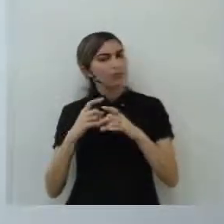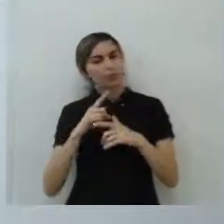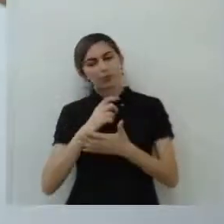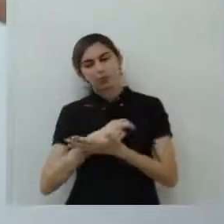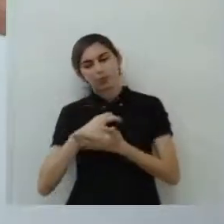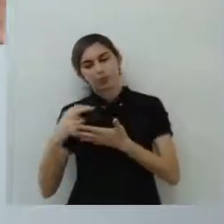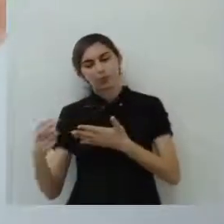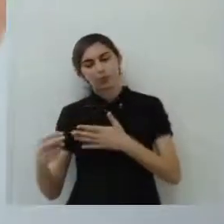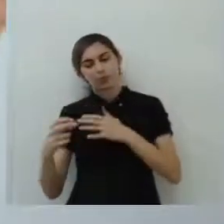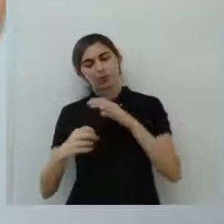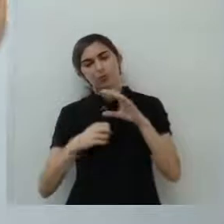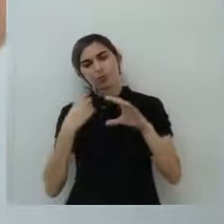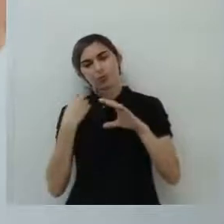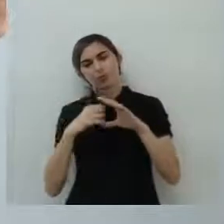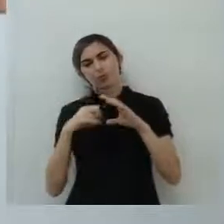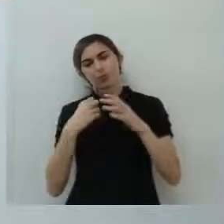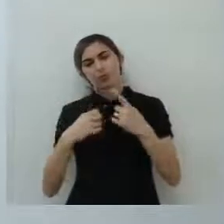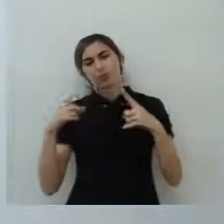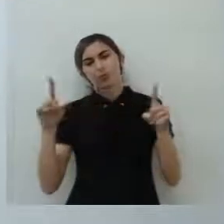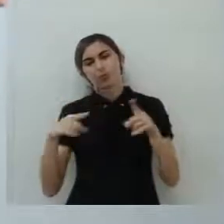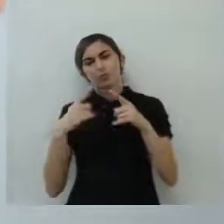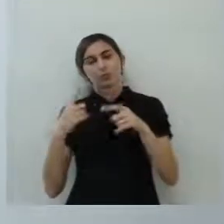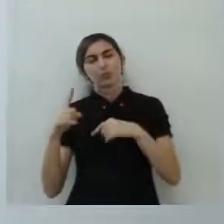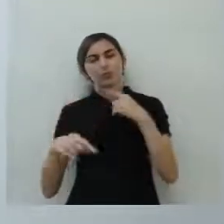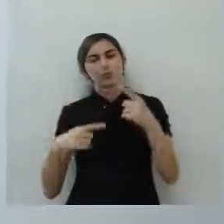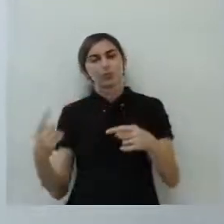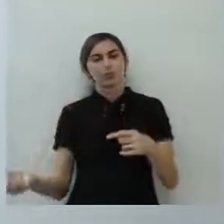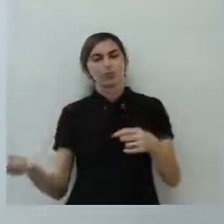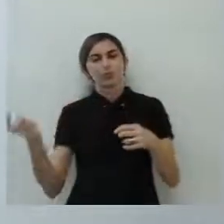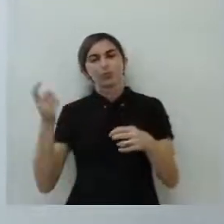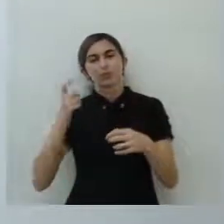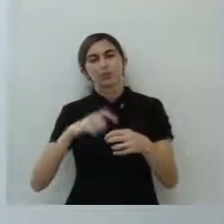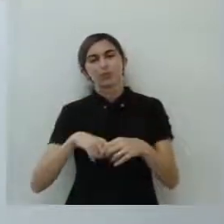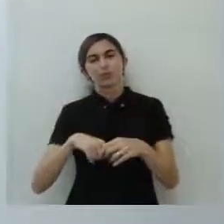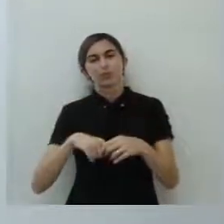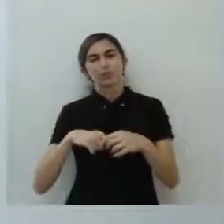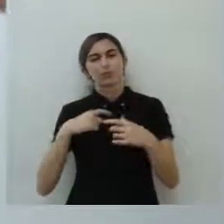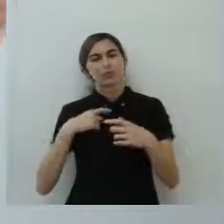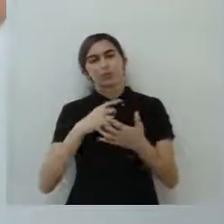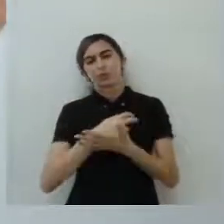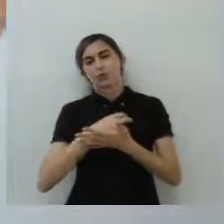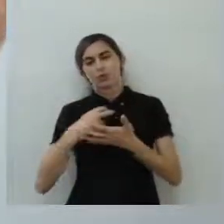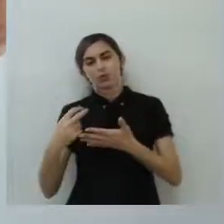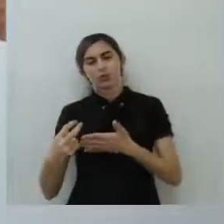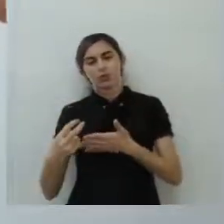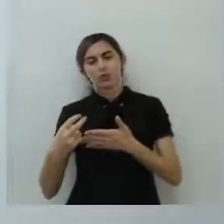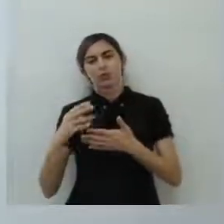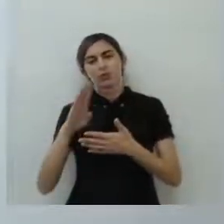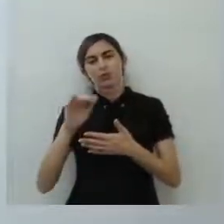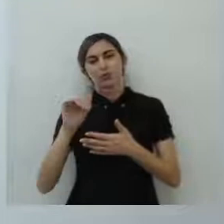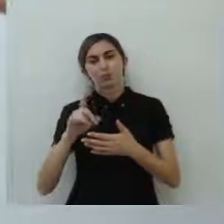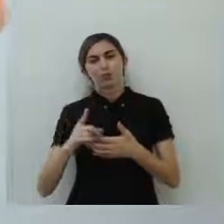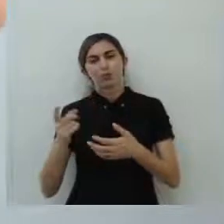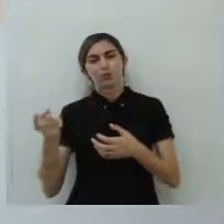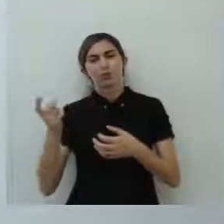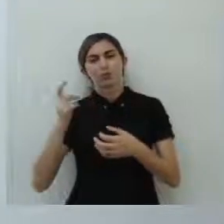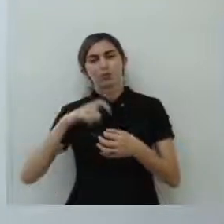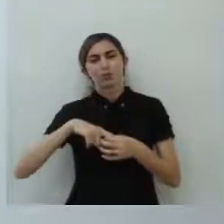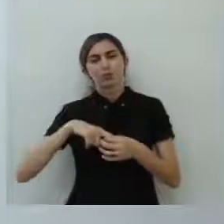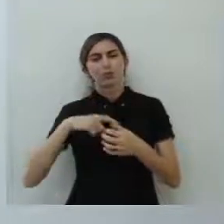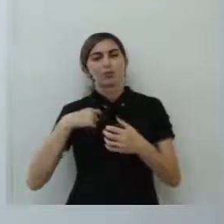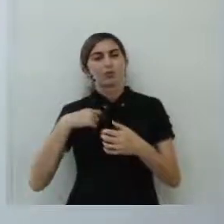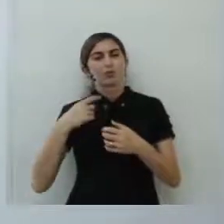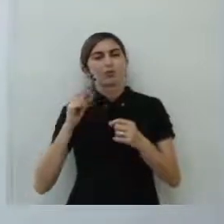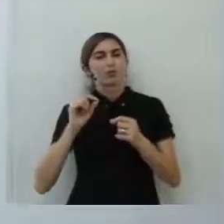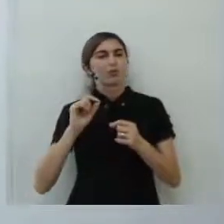sai da Globo para a Band e depois volta. Tá? Ele sai da Band para a Globo e depois volta.